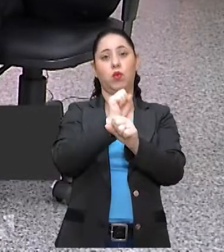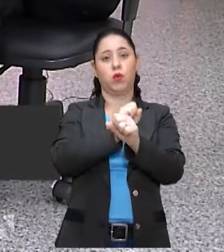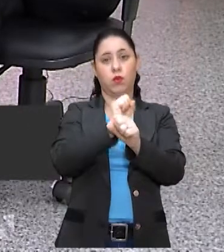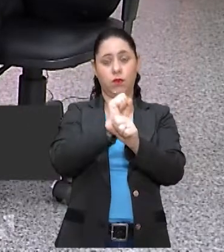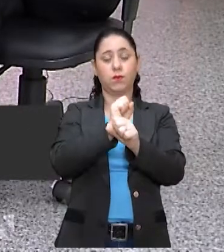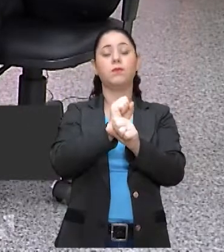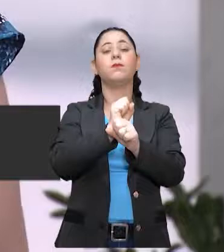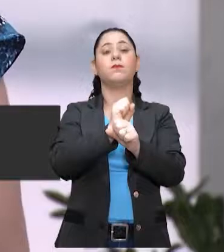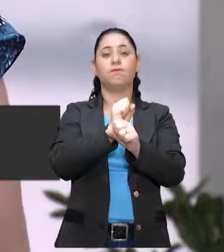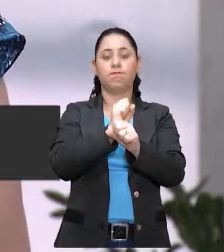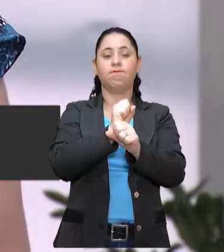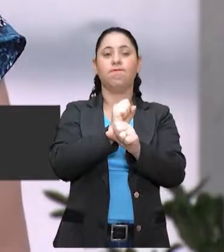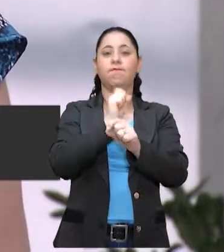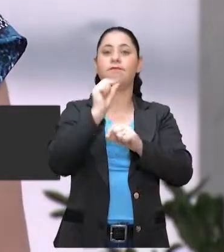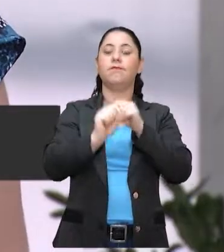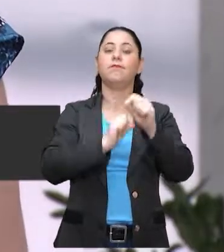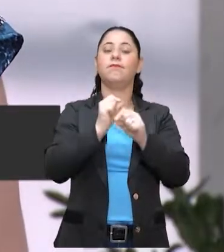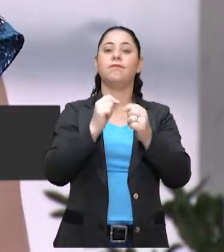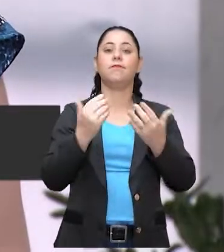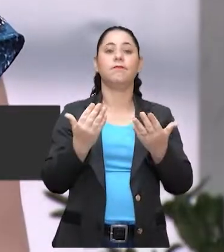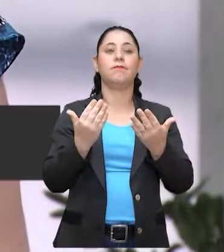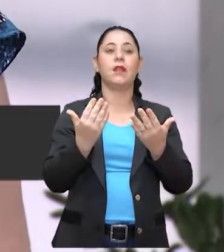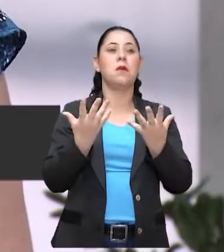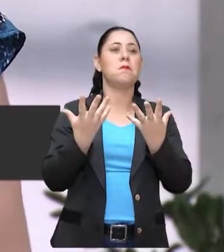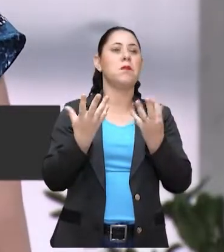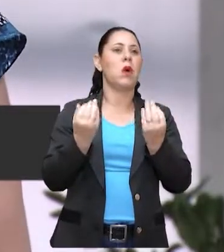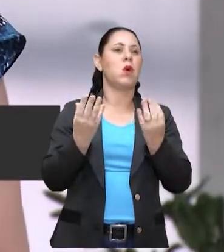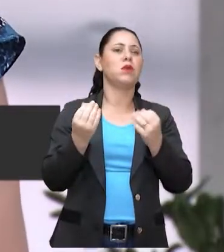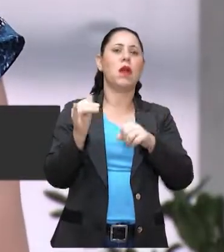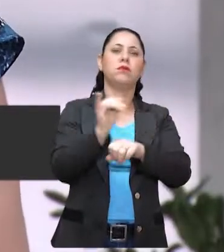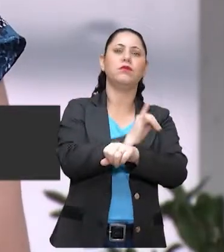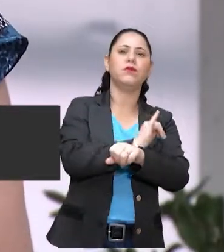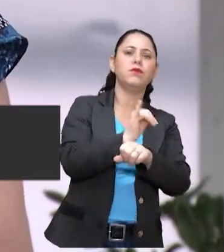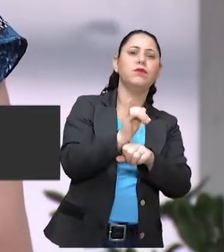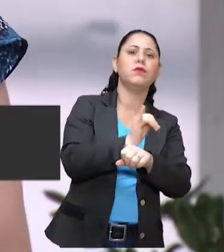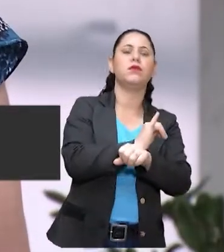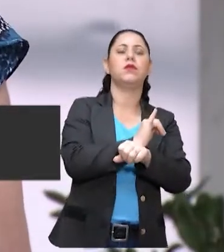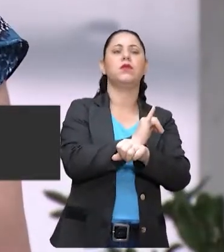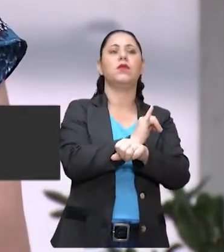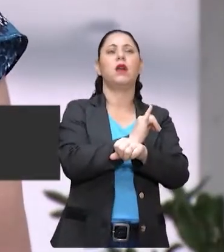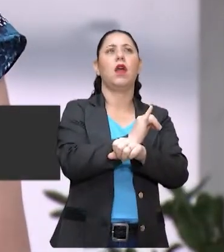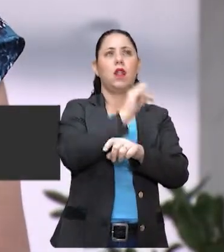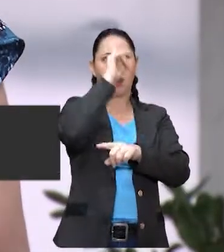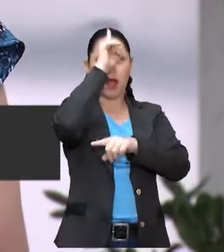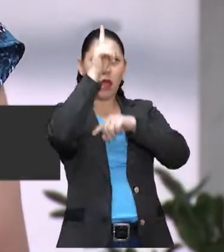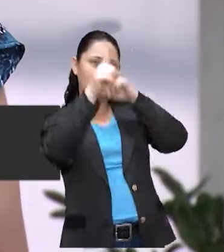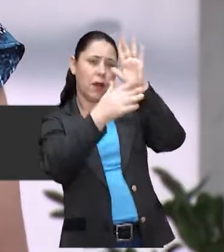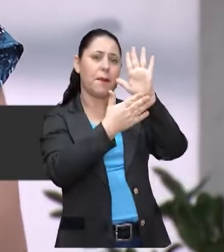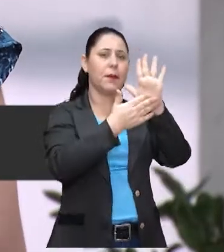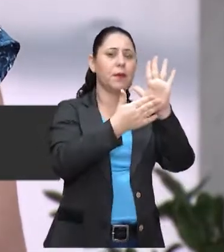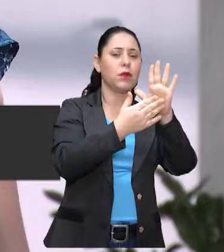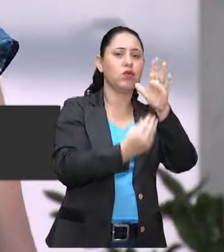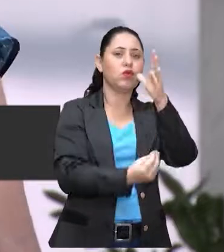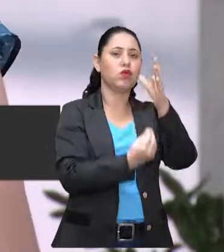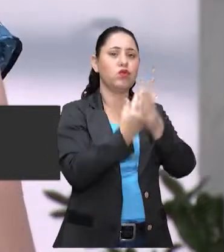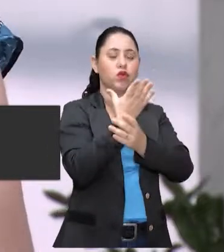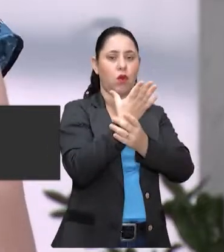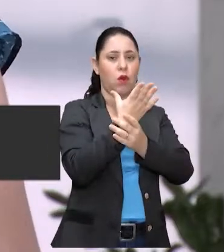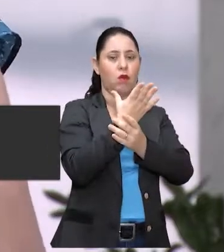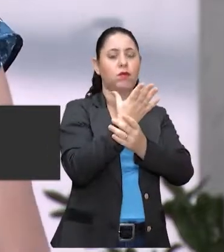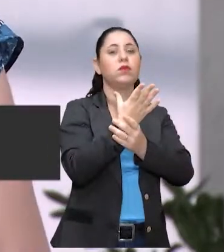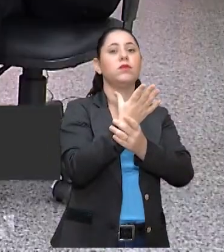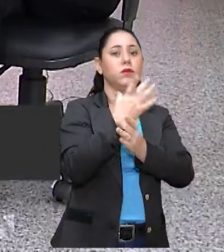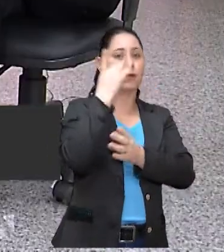45 anos, e a partir de então, muitas medidas e muitas ideias propostas e surgidas